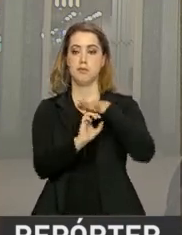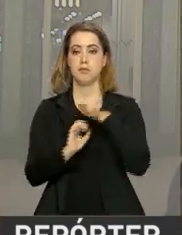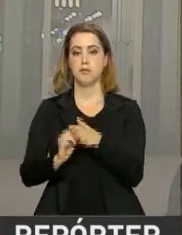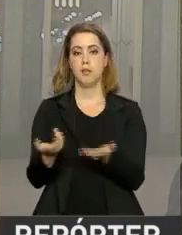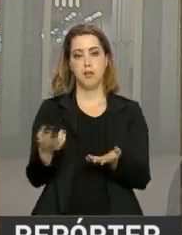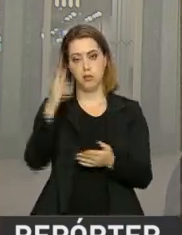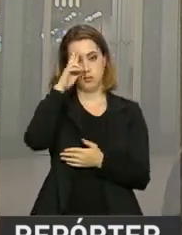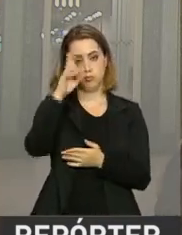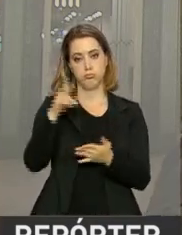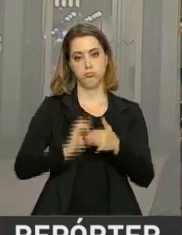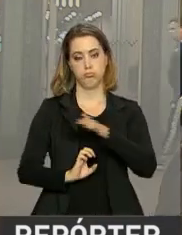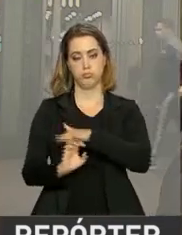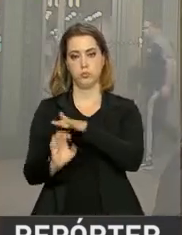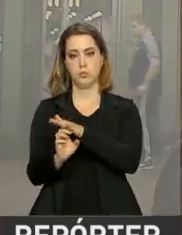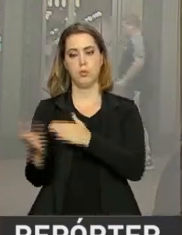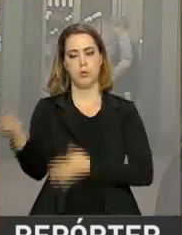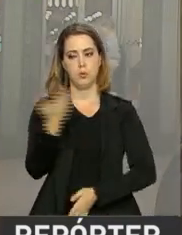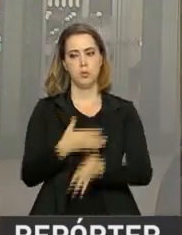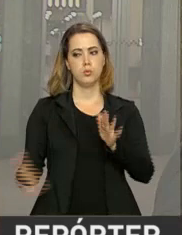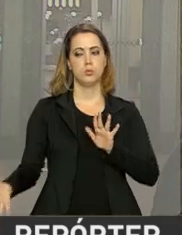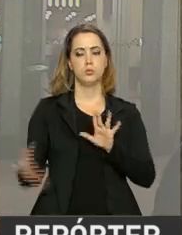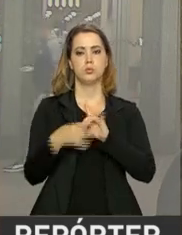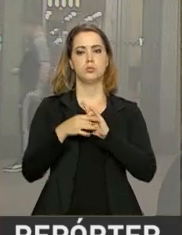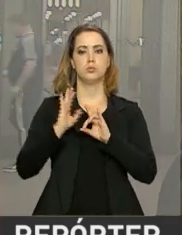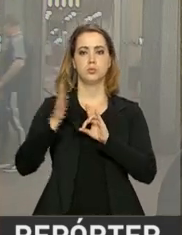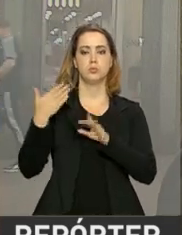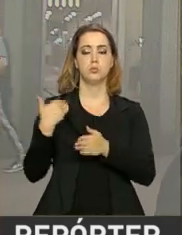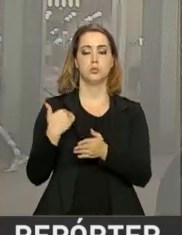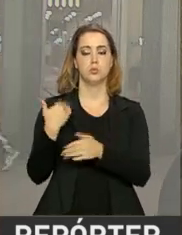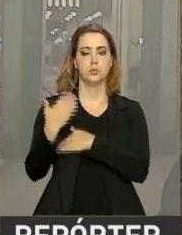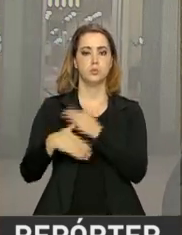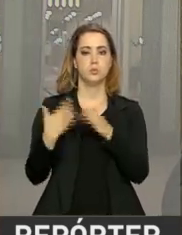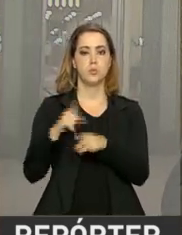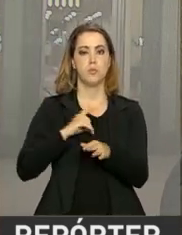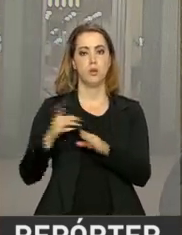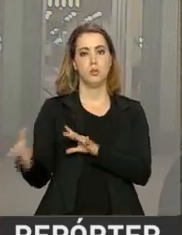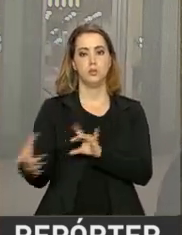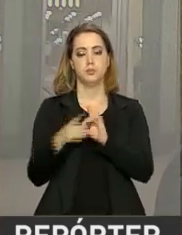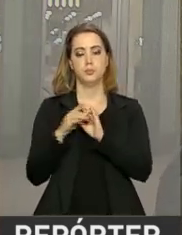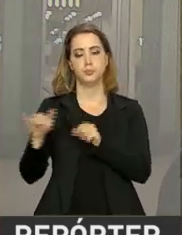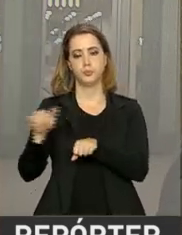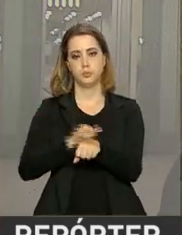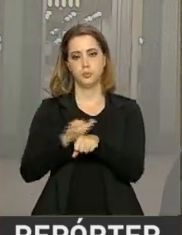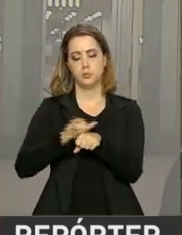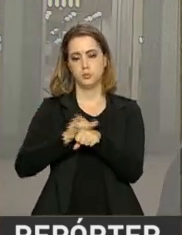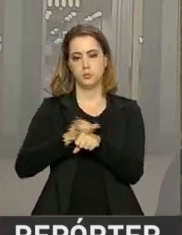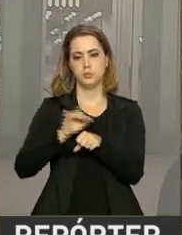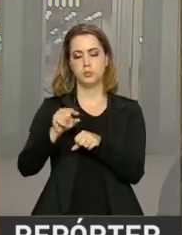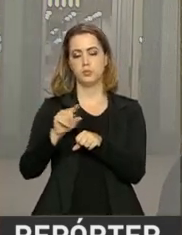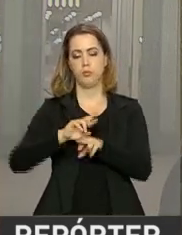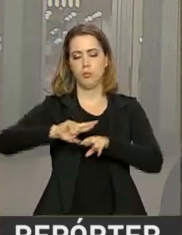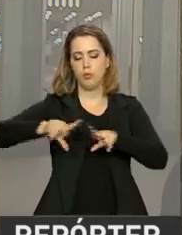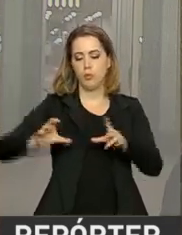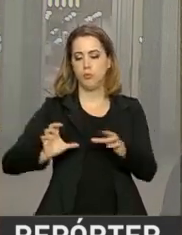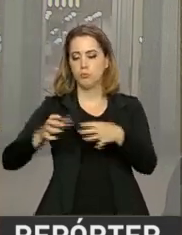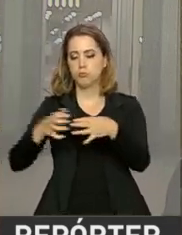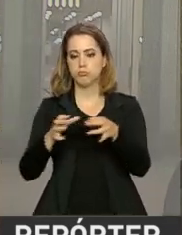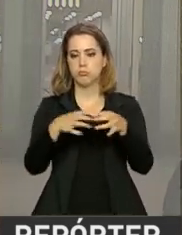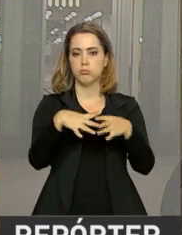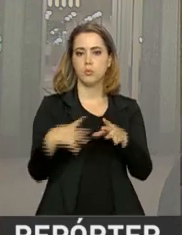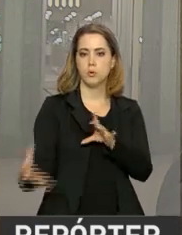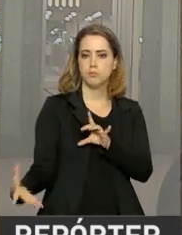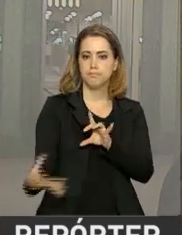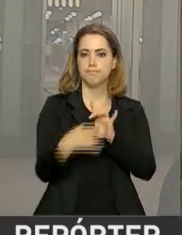Parceiros tradicionais, os dois países têm relações estratégicas na diplomacia, cooperam em várias áreas e